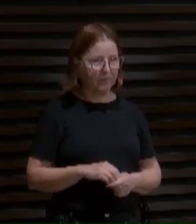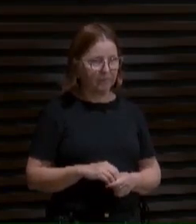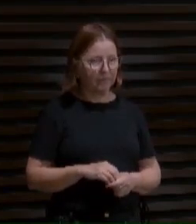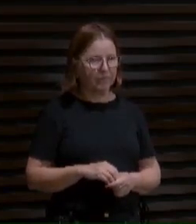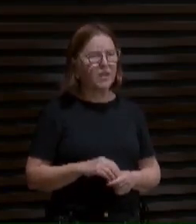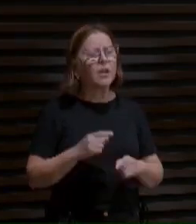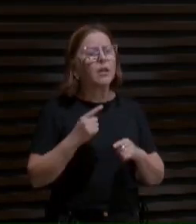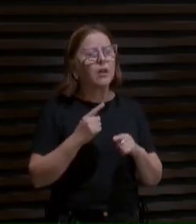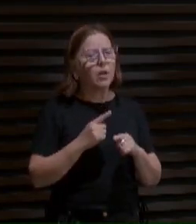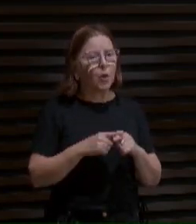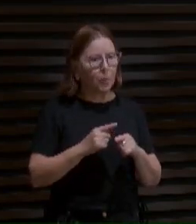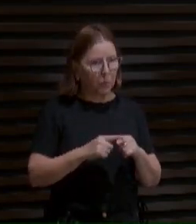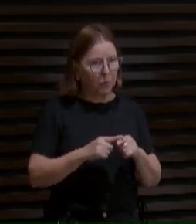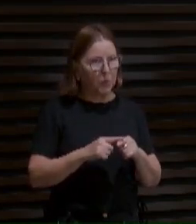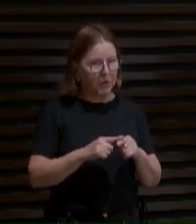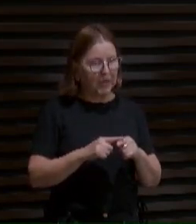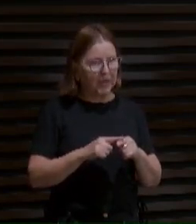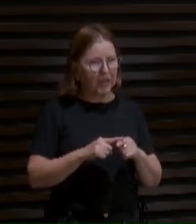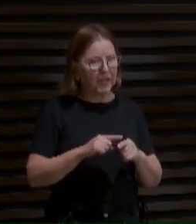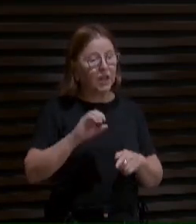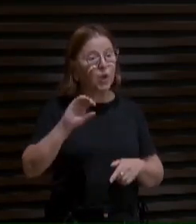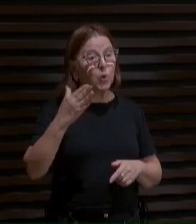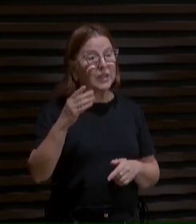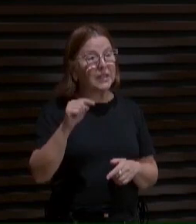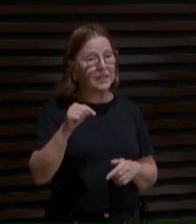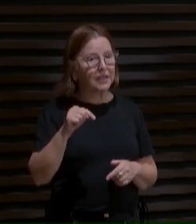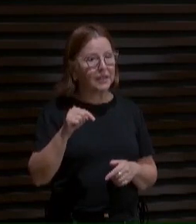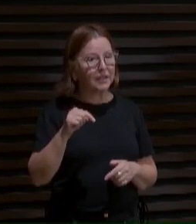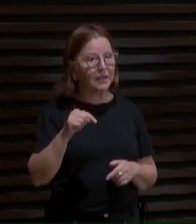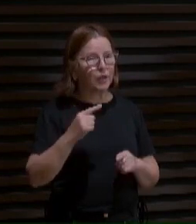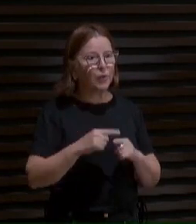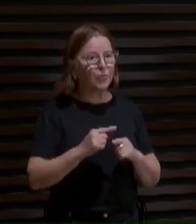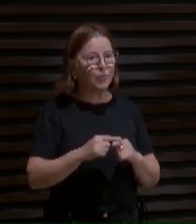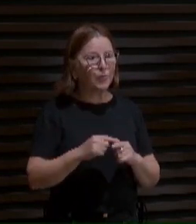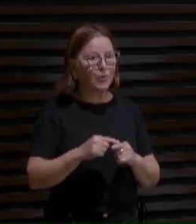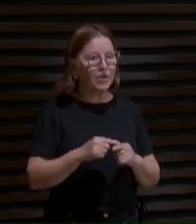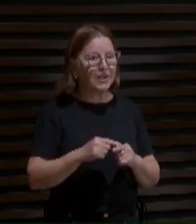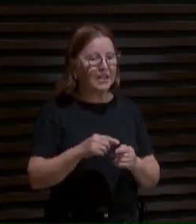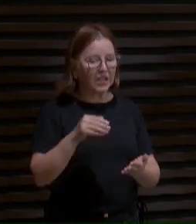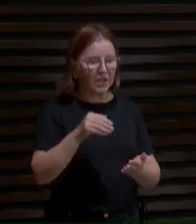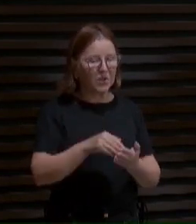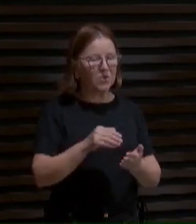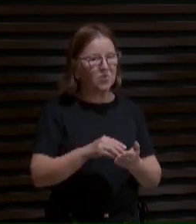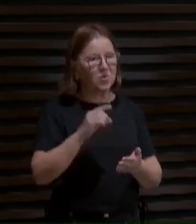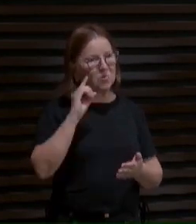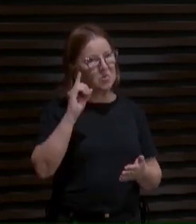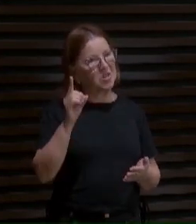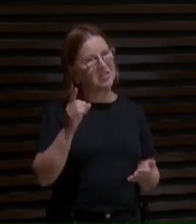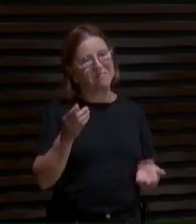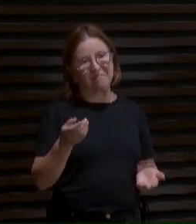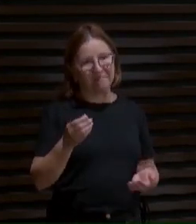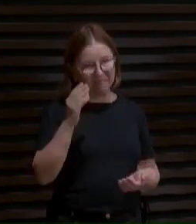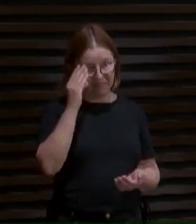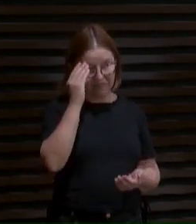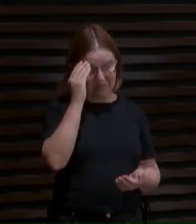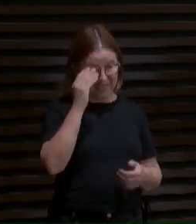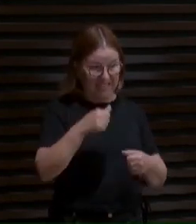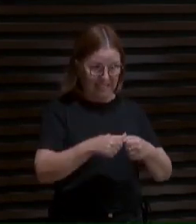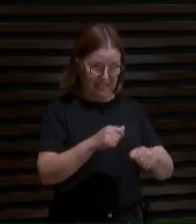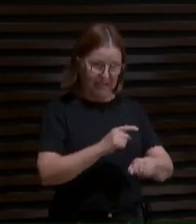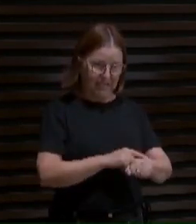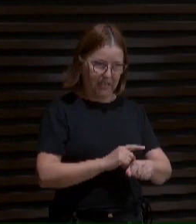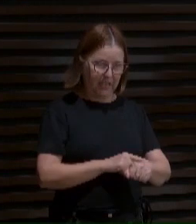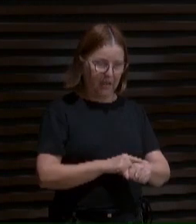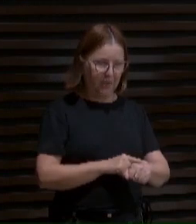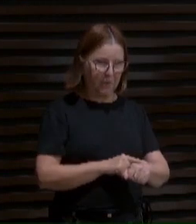Por que isso está acontecendo agora? Porque é o tempo dos últimos dias. E esse tempo